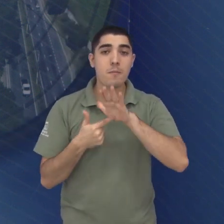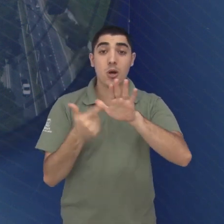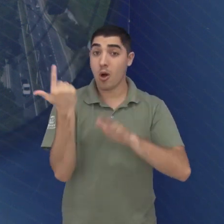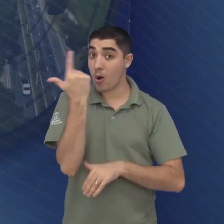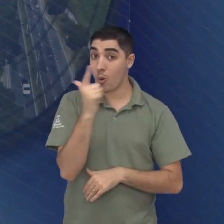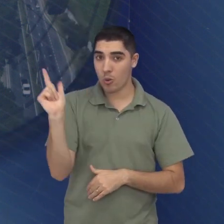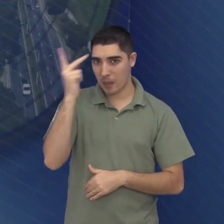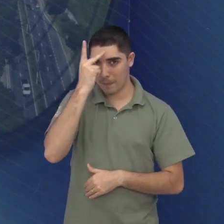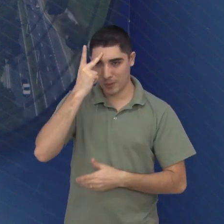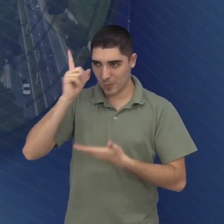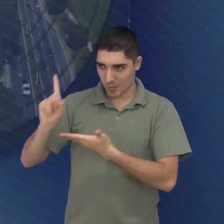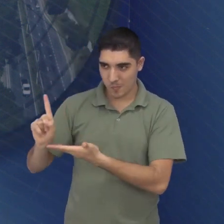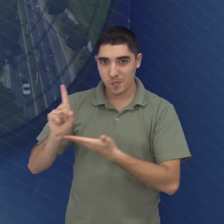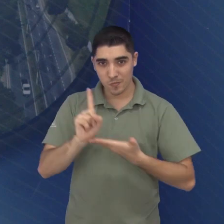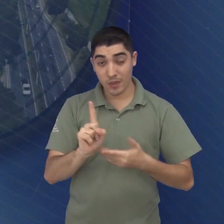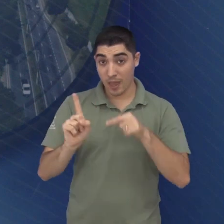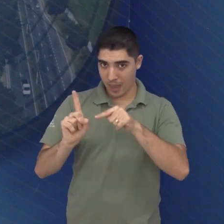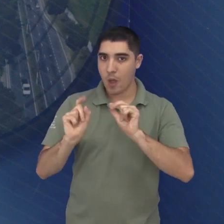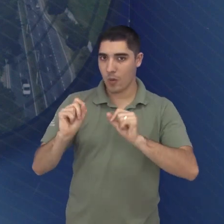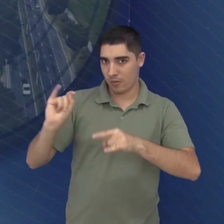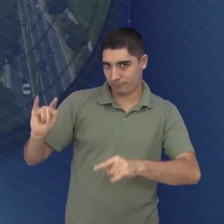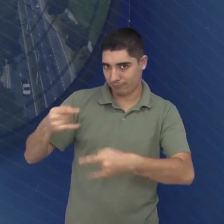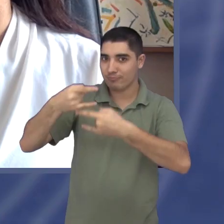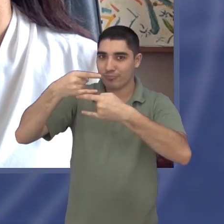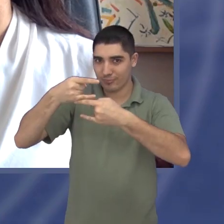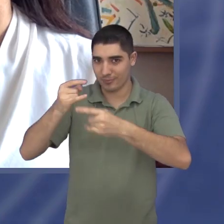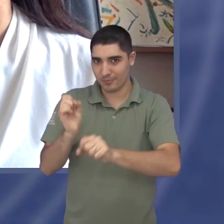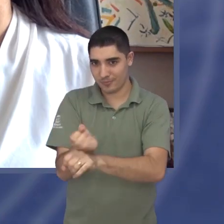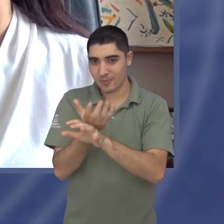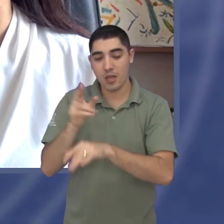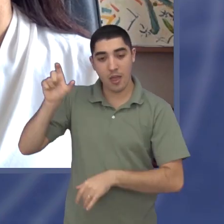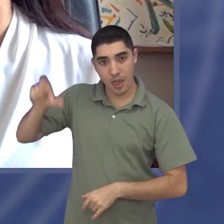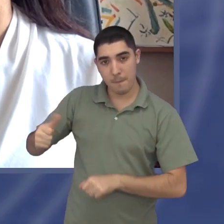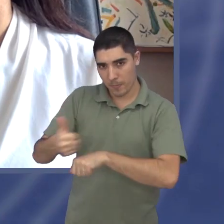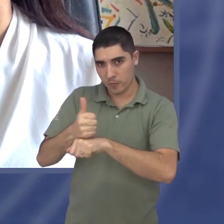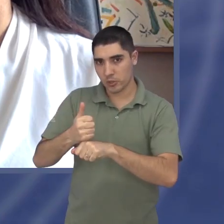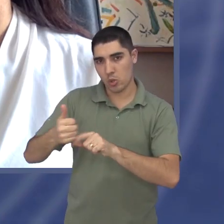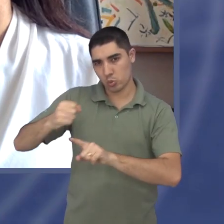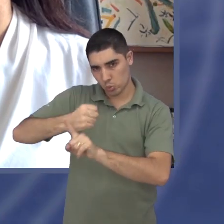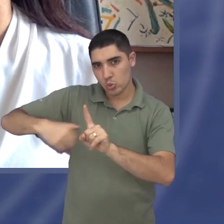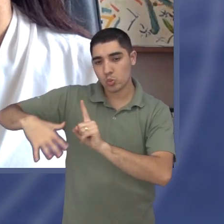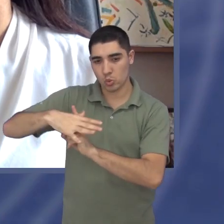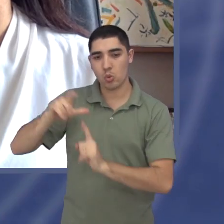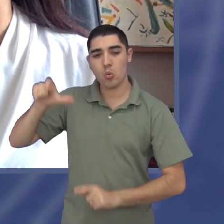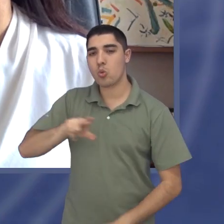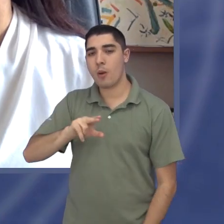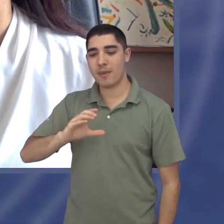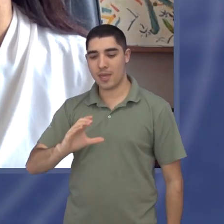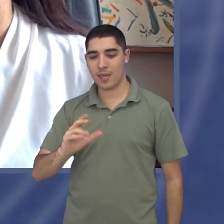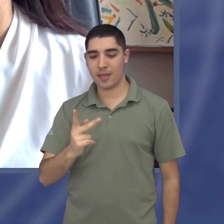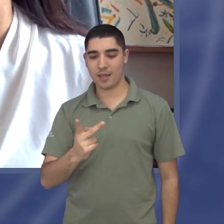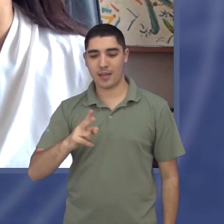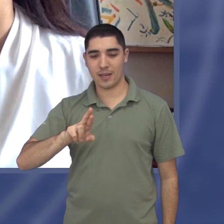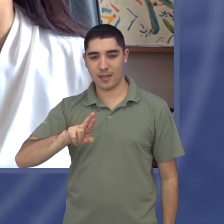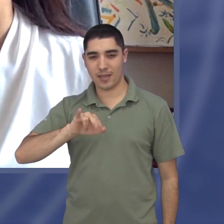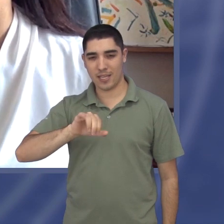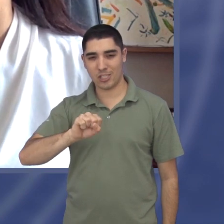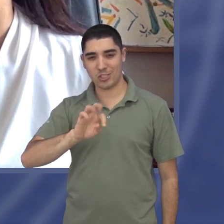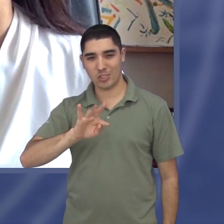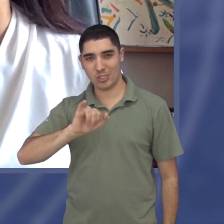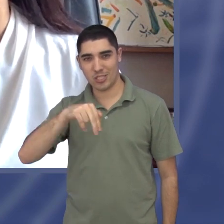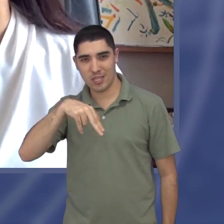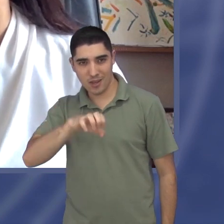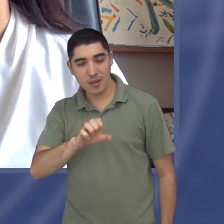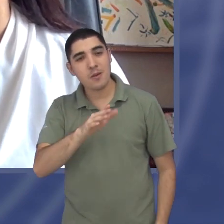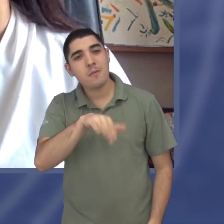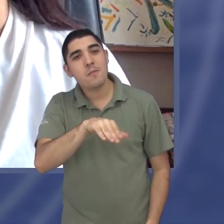que participa conosco de forma remota, que é a socióloga Cristiane Coelho. Professora, muito obrigada pela participação,